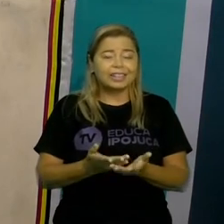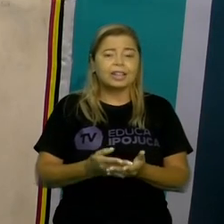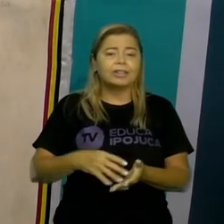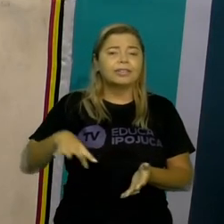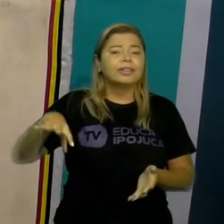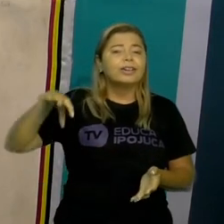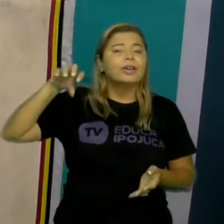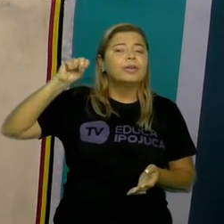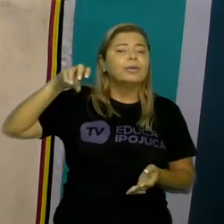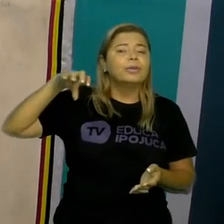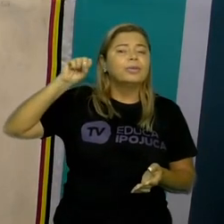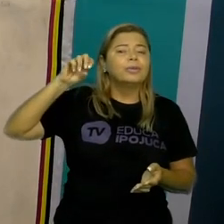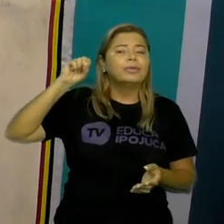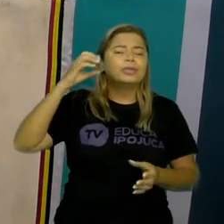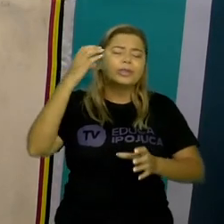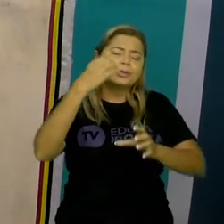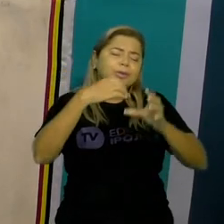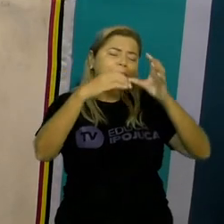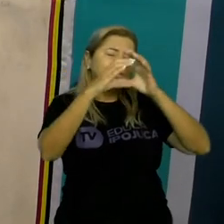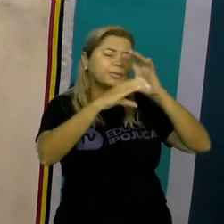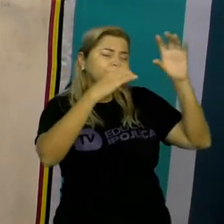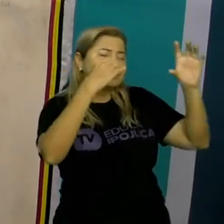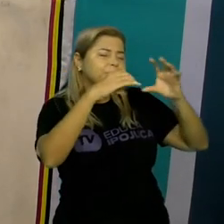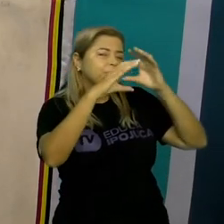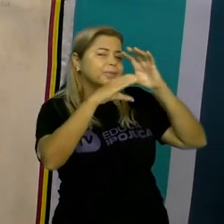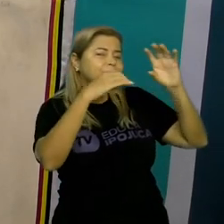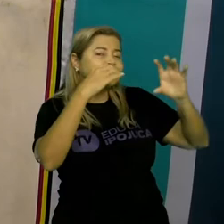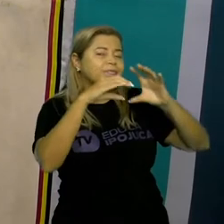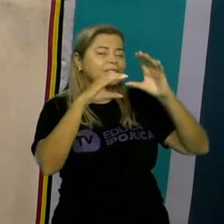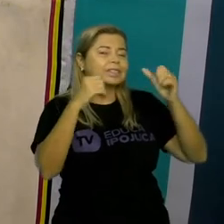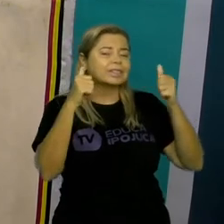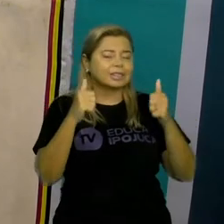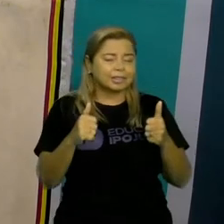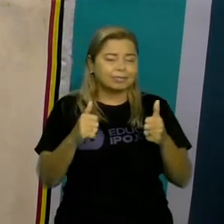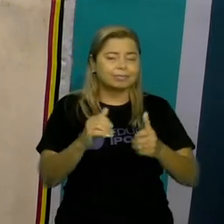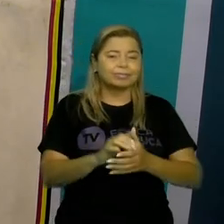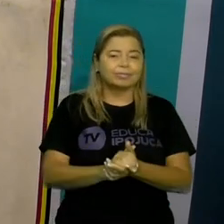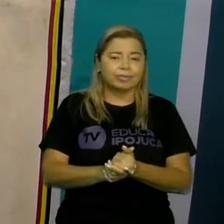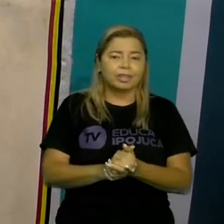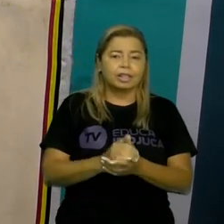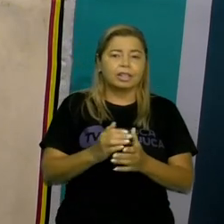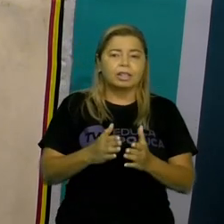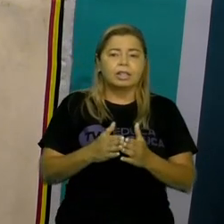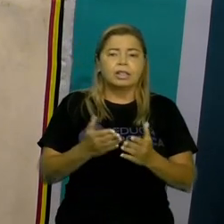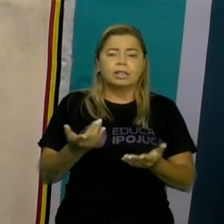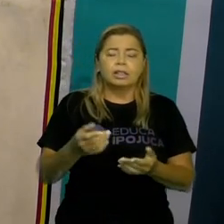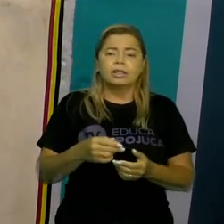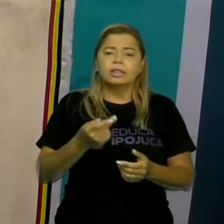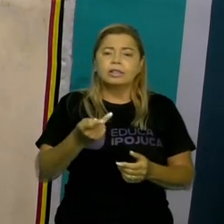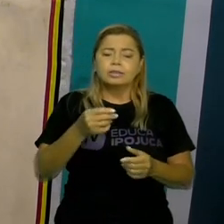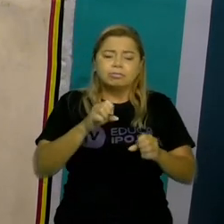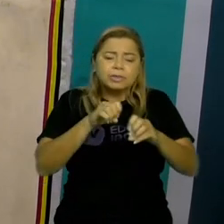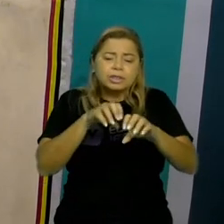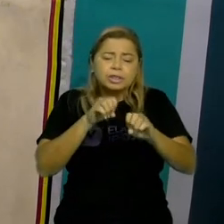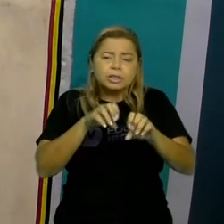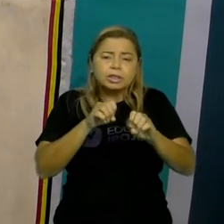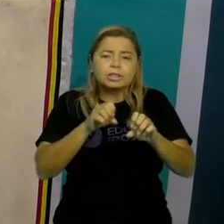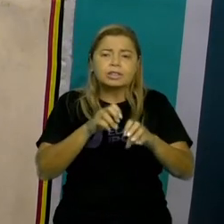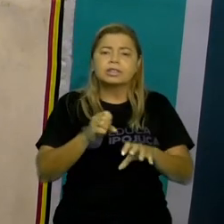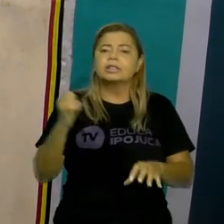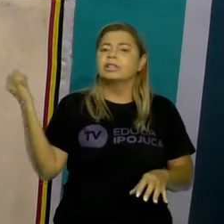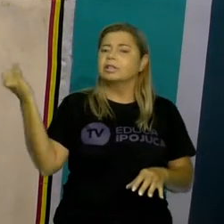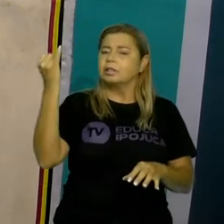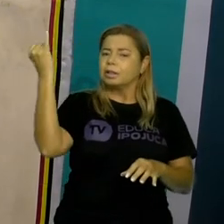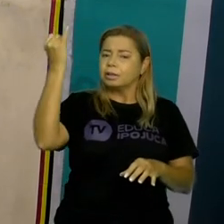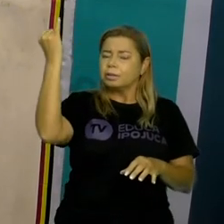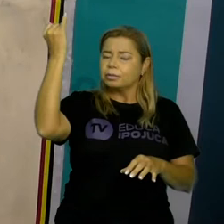uma musiquinha que também fala sobre esse algo tão importante que é o nome da